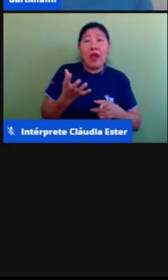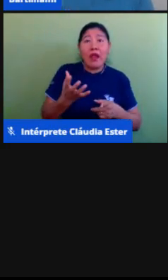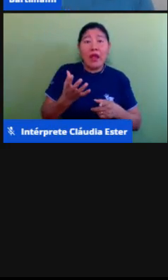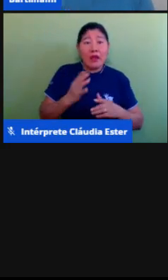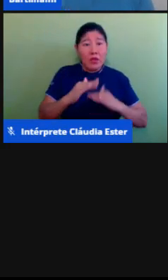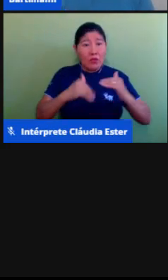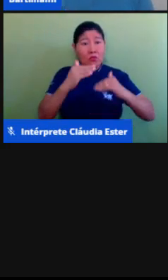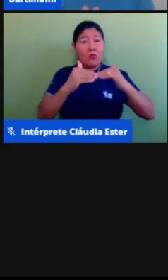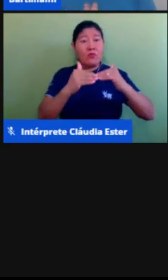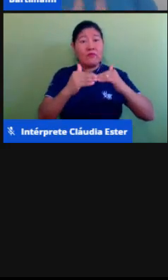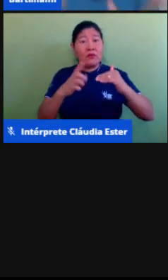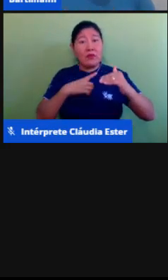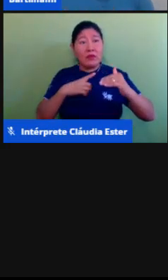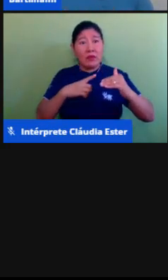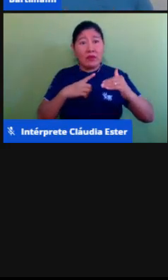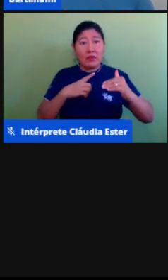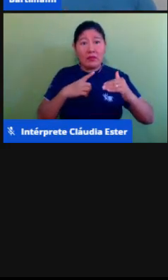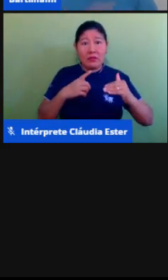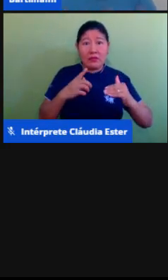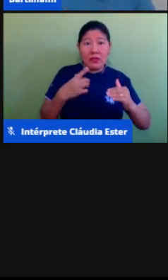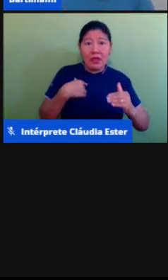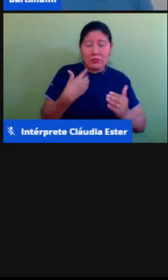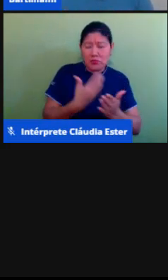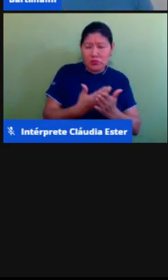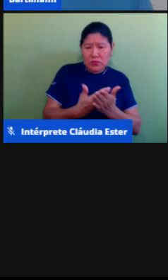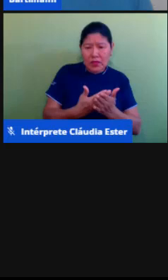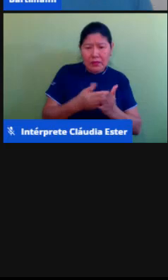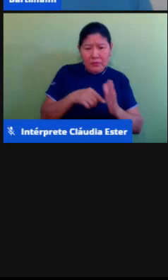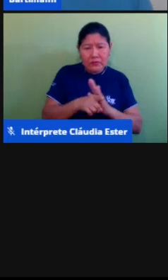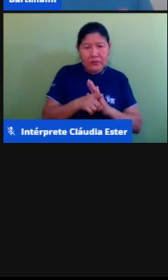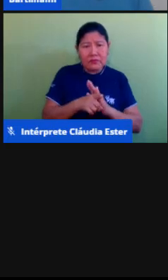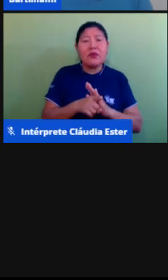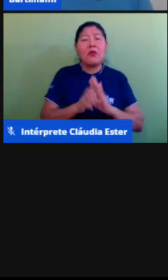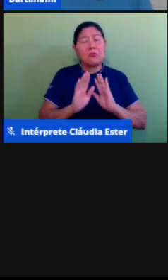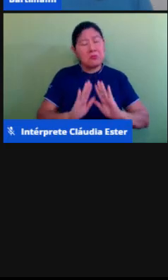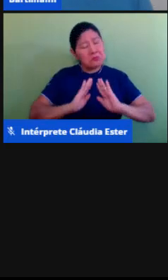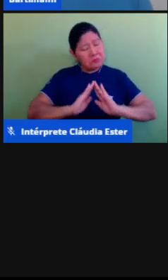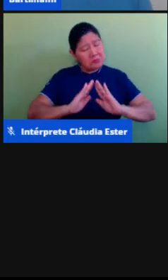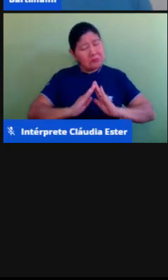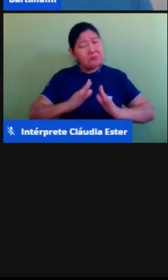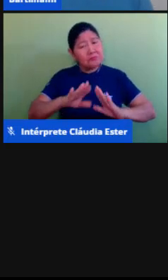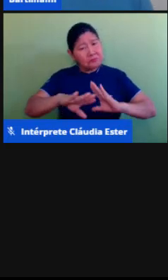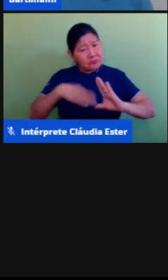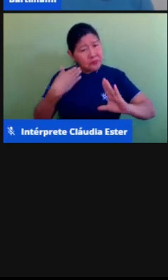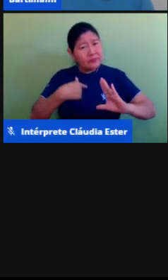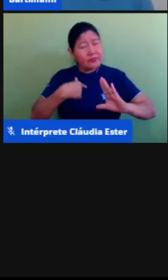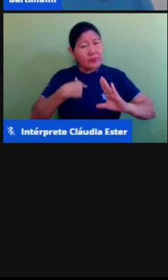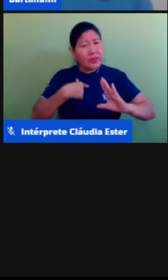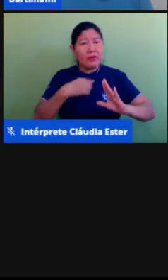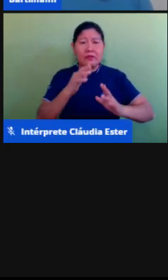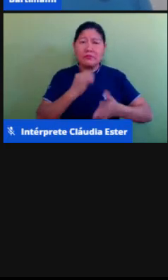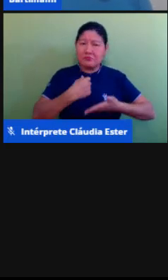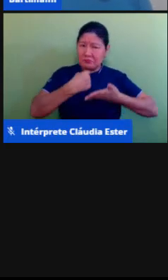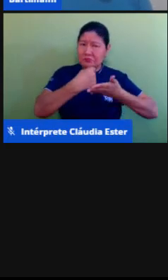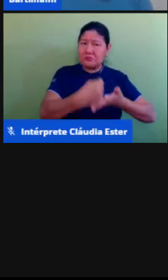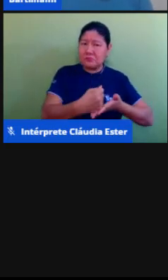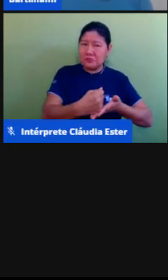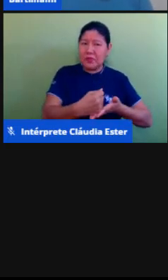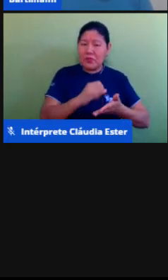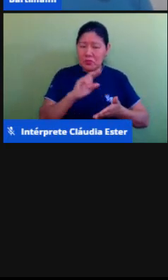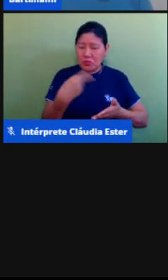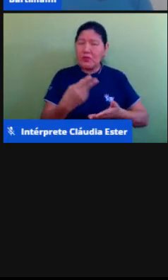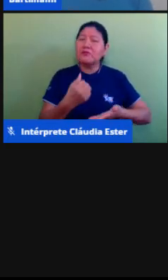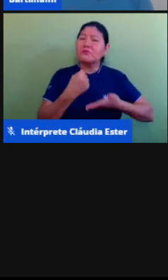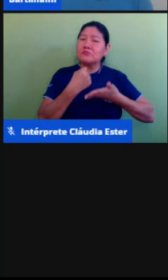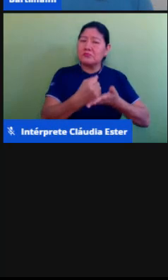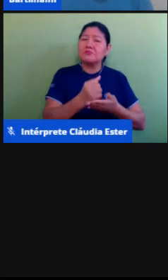e necessite de apoio, estamos aqui à disposição, né, dentro das nossas potencialidades e limitações, a gente está aqui para